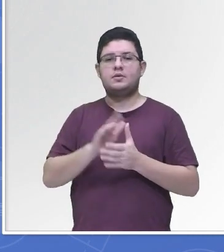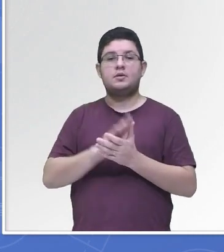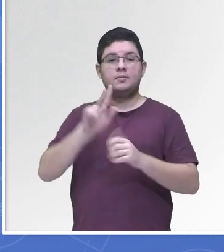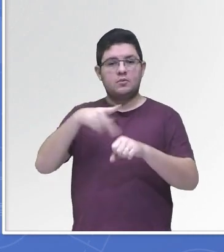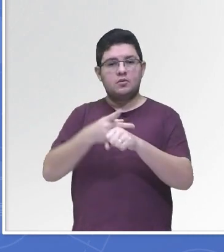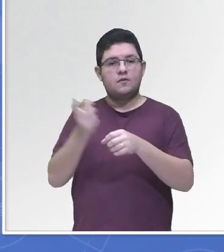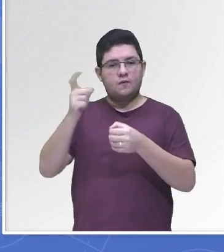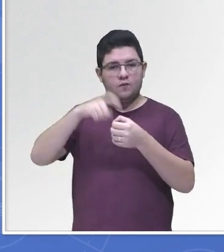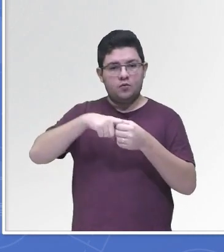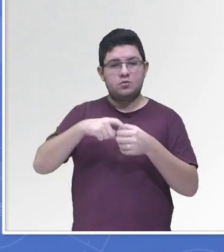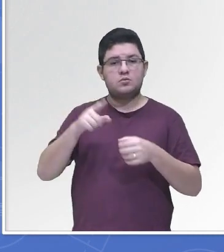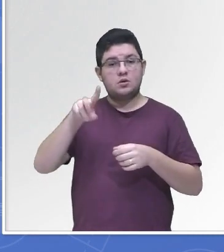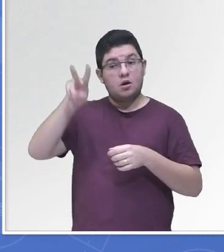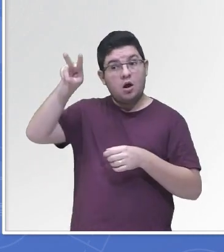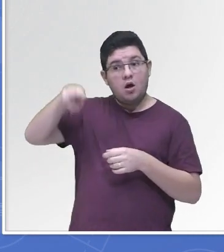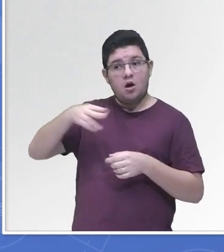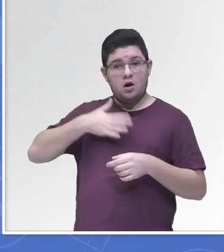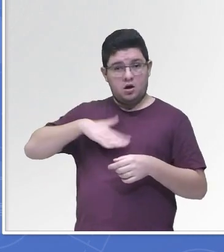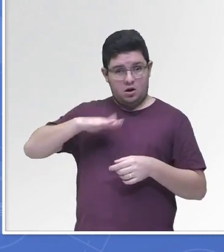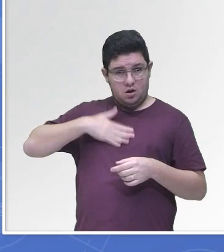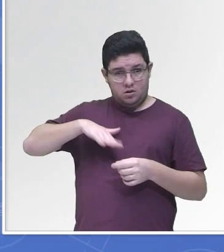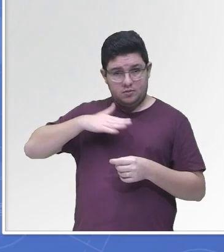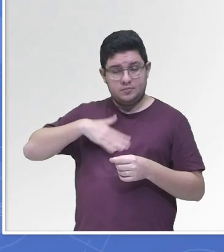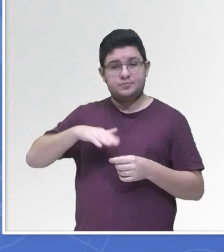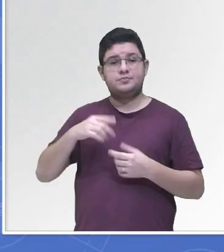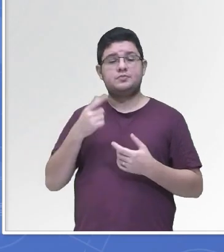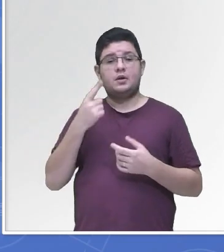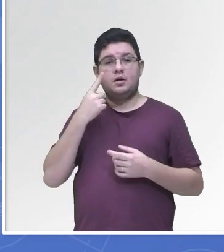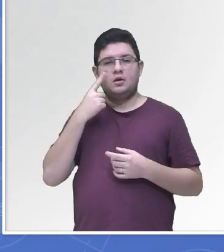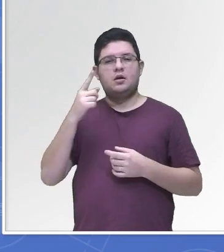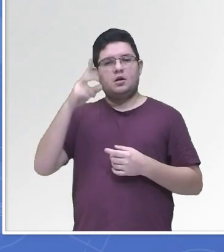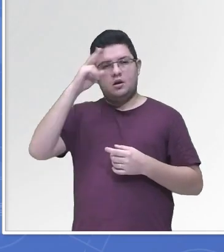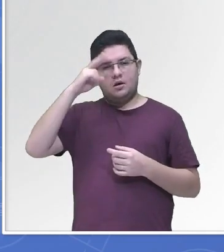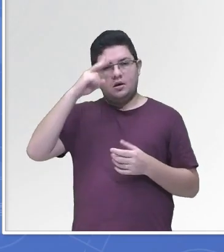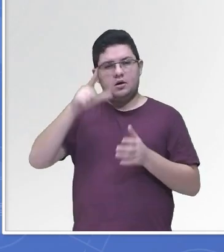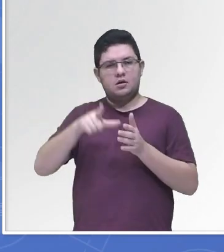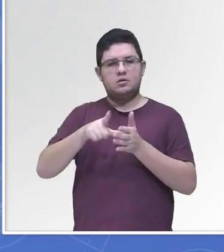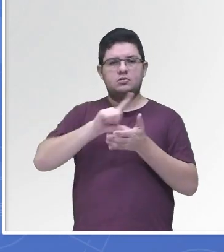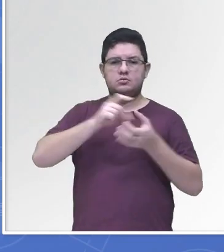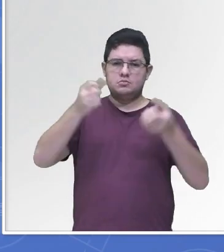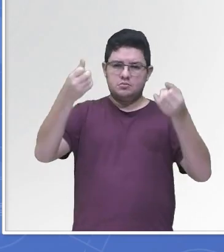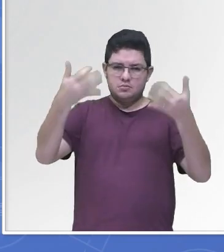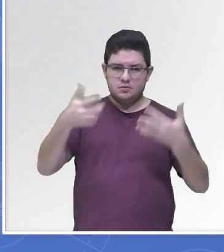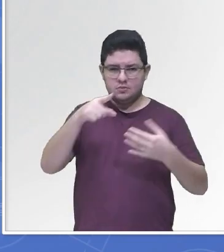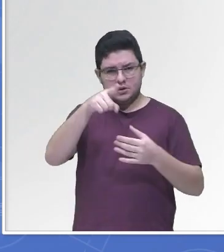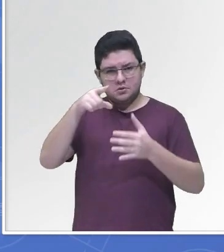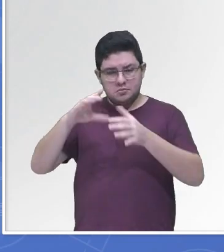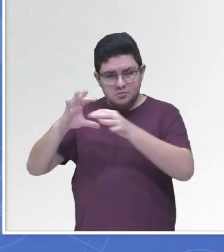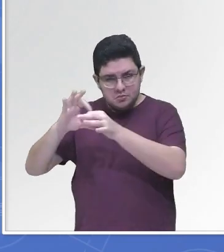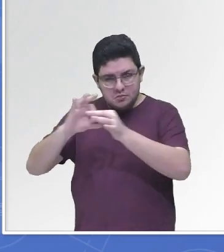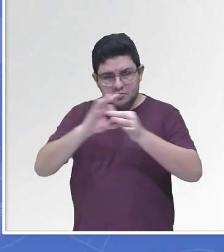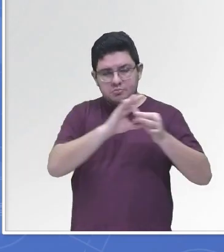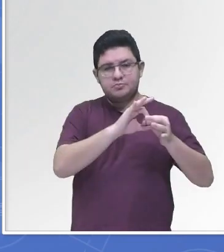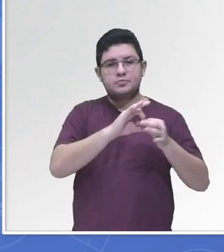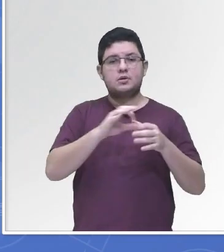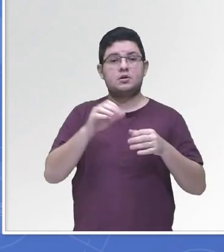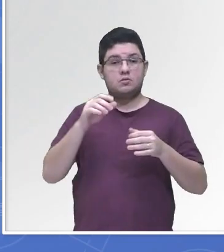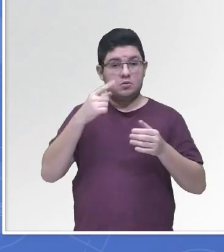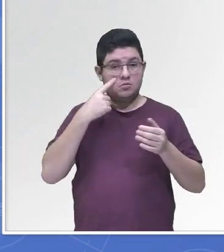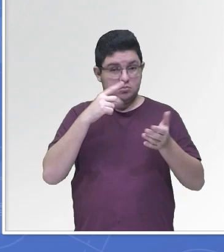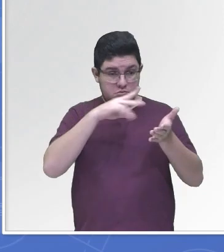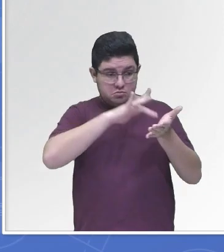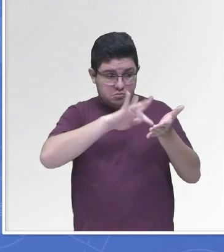vocês aí. Leiam com calma, se baseiem naquilo que eu falei aqui na aula para vocês. Se quiserem, corram lá no caderno